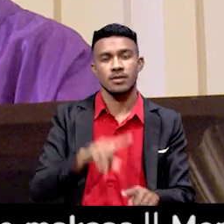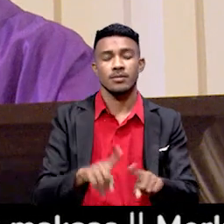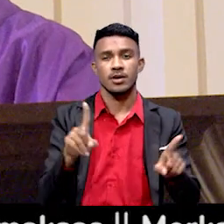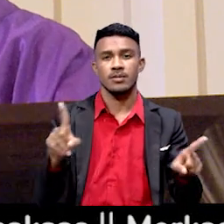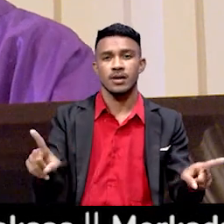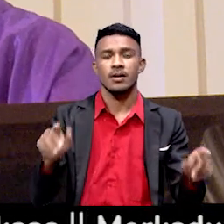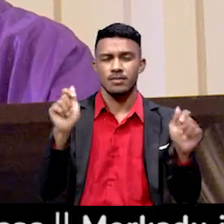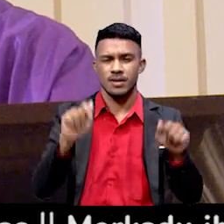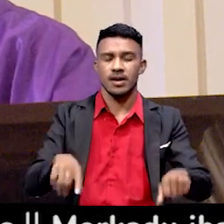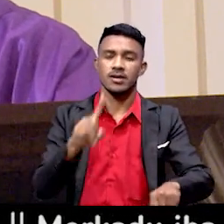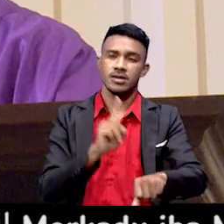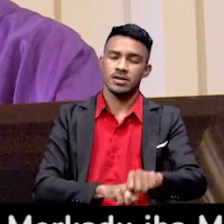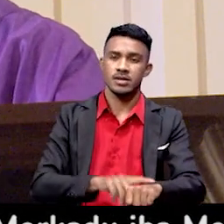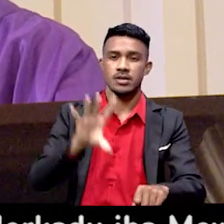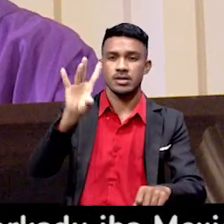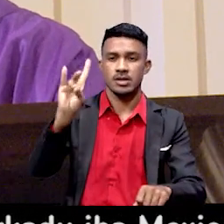Pode ser 7:30, cara.